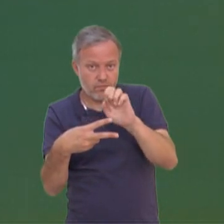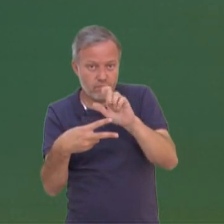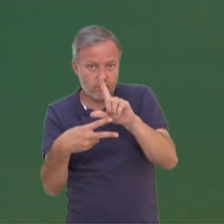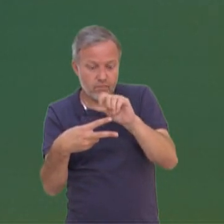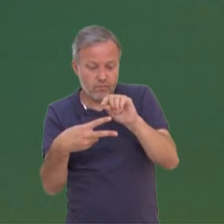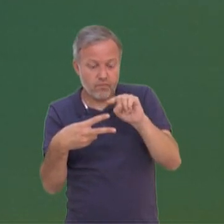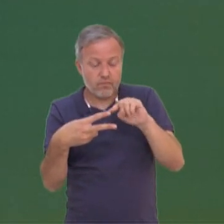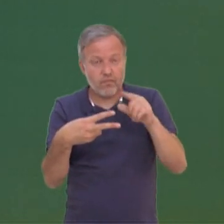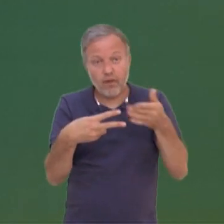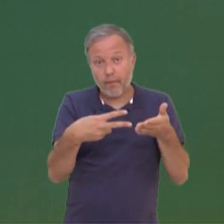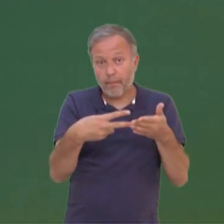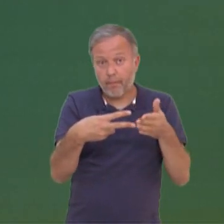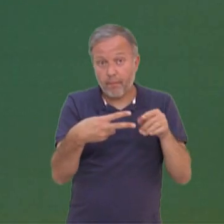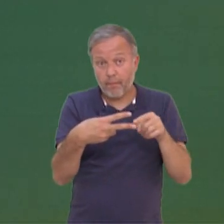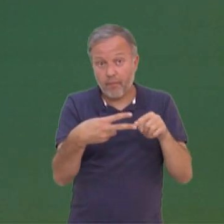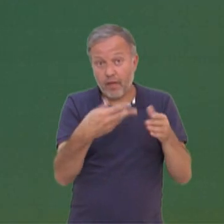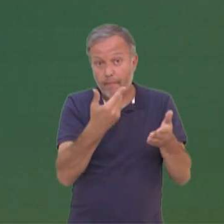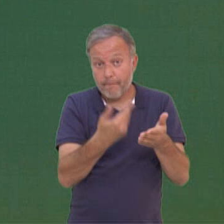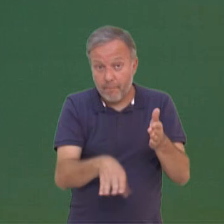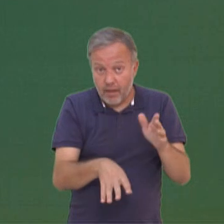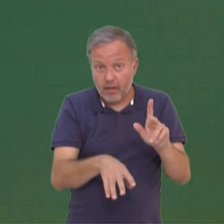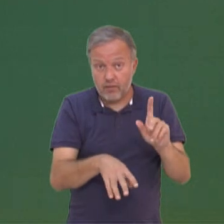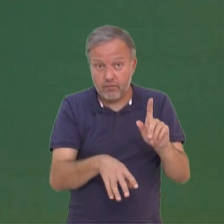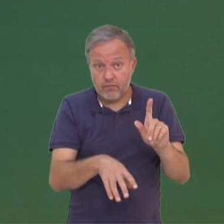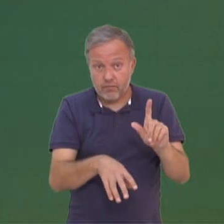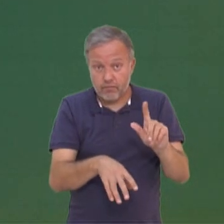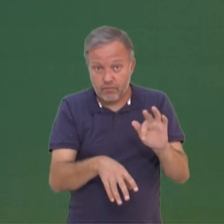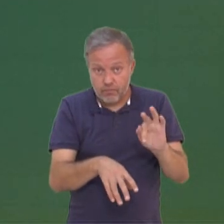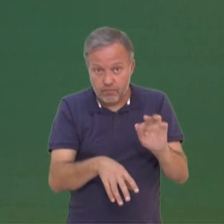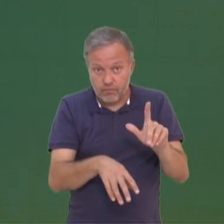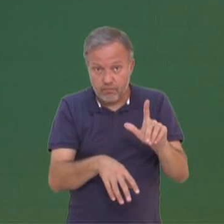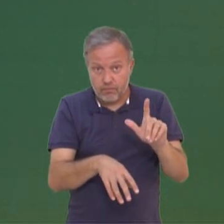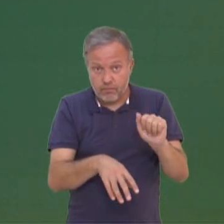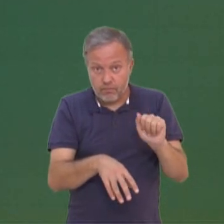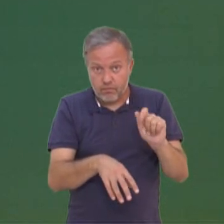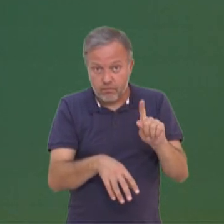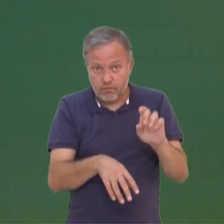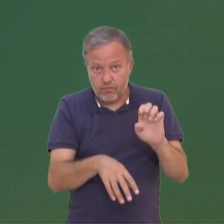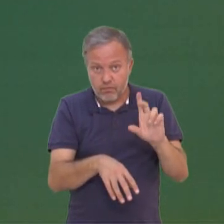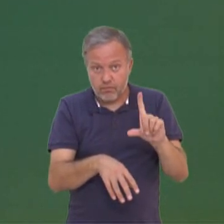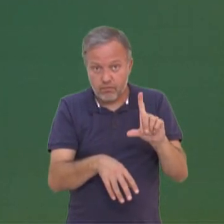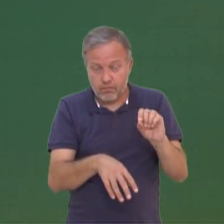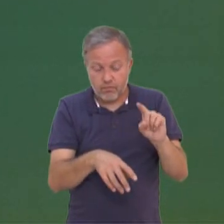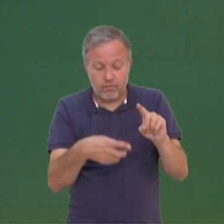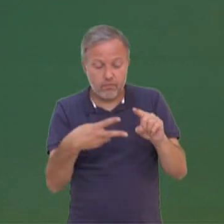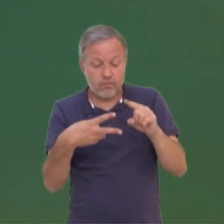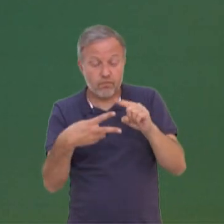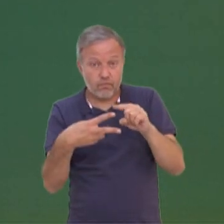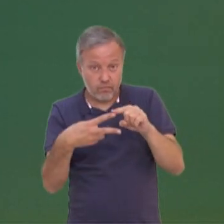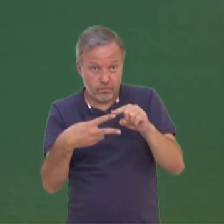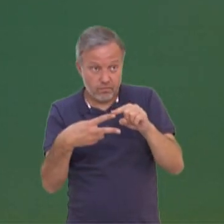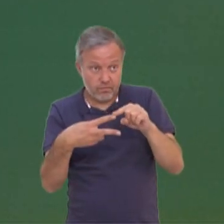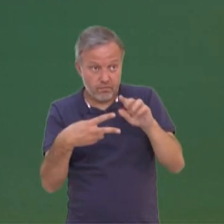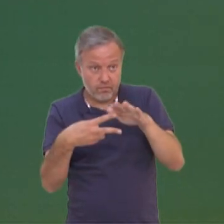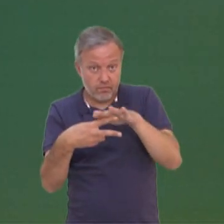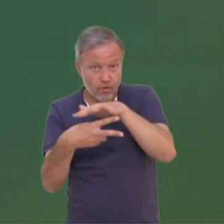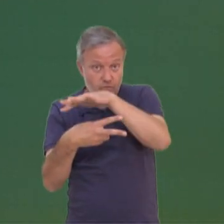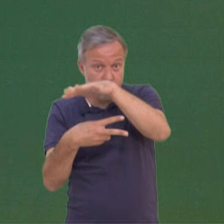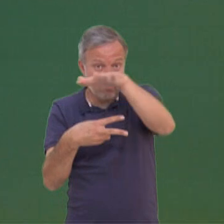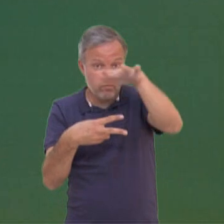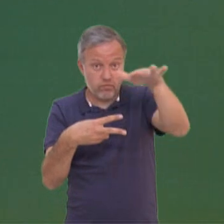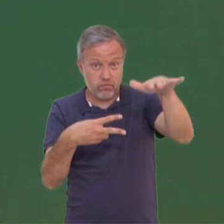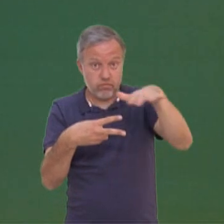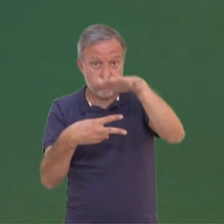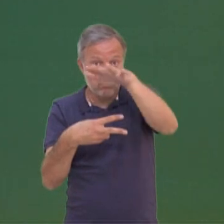flagelo. Dependem do ar para serem carregados. Esse grupo que depende do ar gerou os